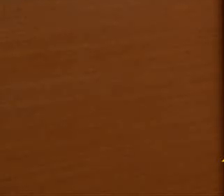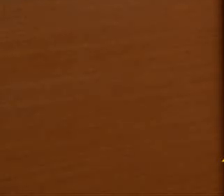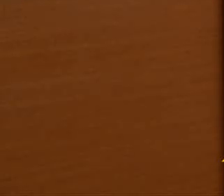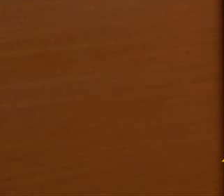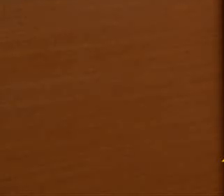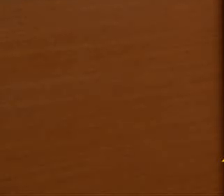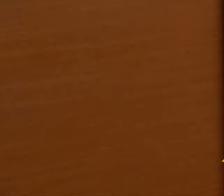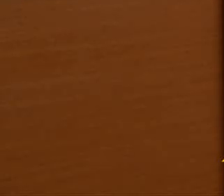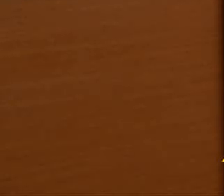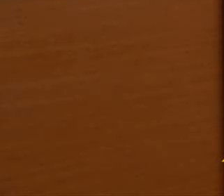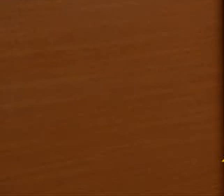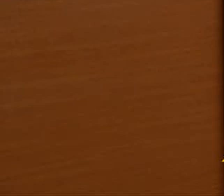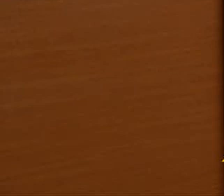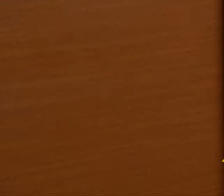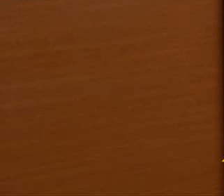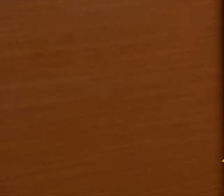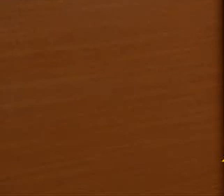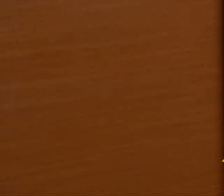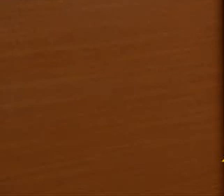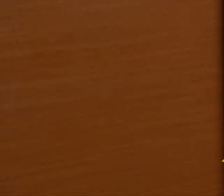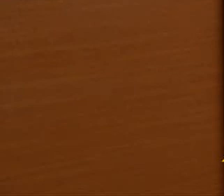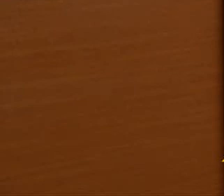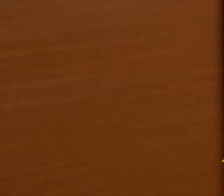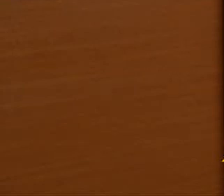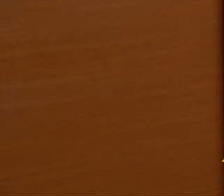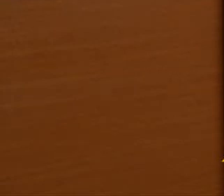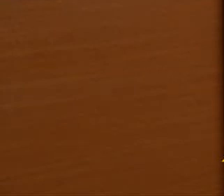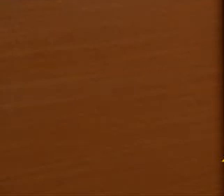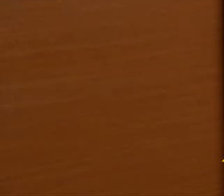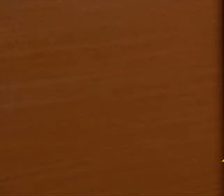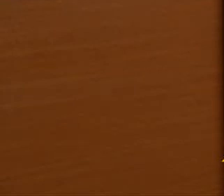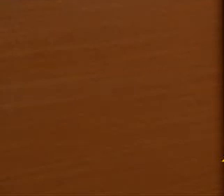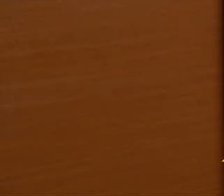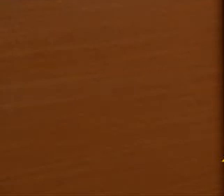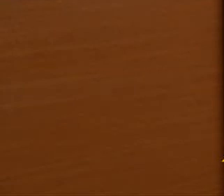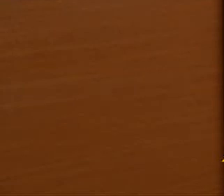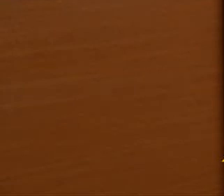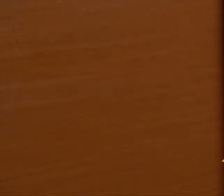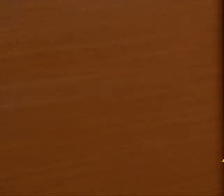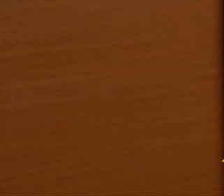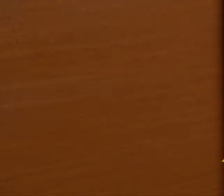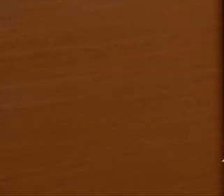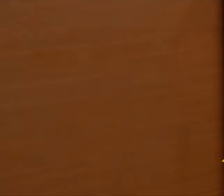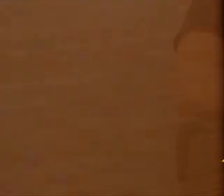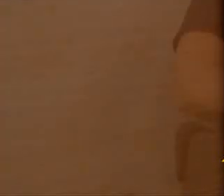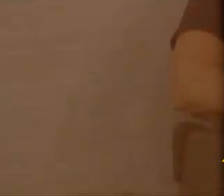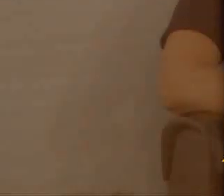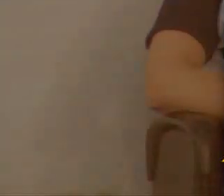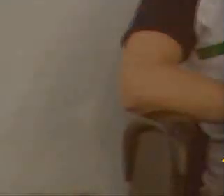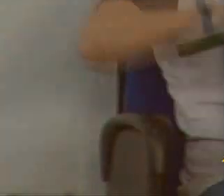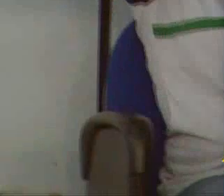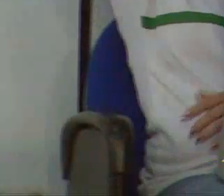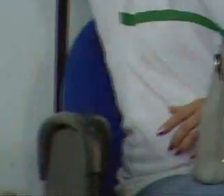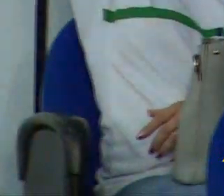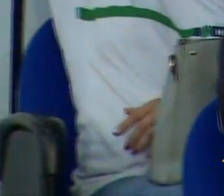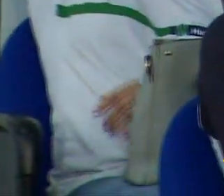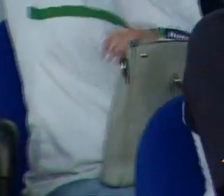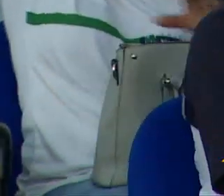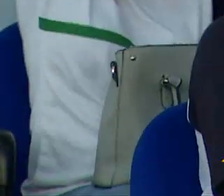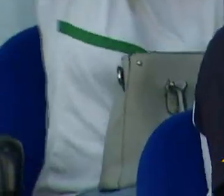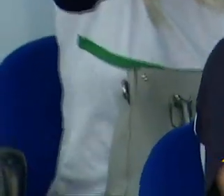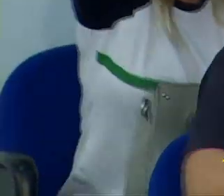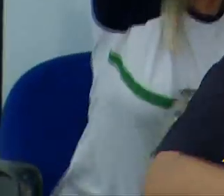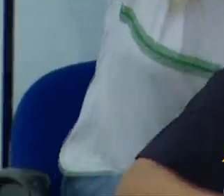Alunos do primeiro ano do ensino médio, quero parabenizar todos em nome da professora Ana Clara. Vocês podem ficar em